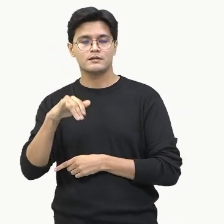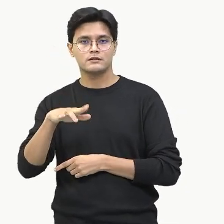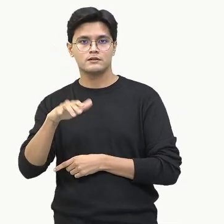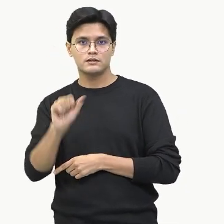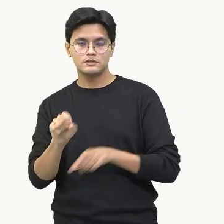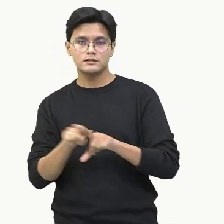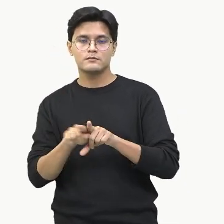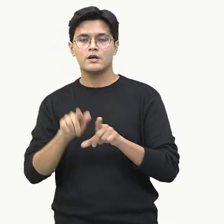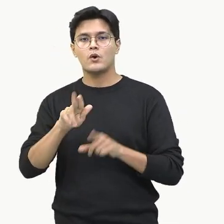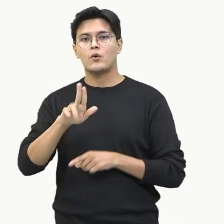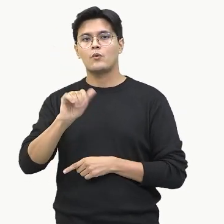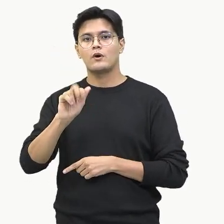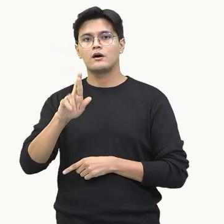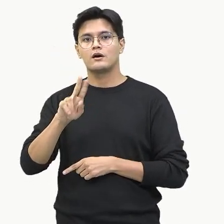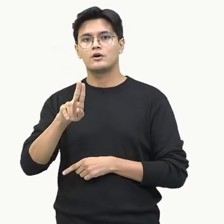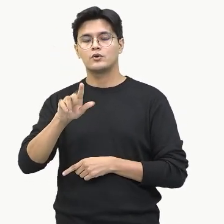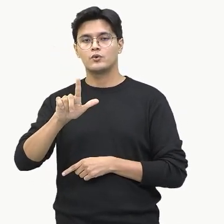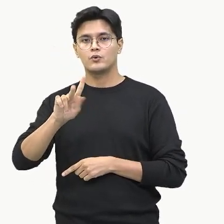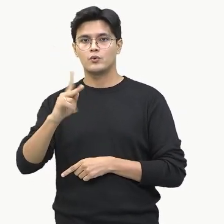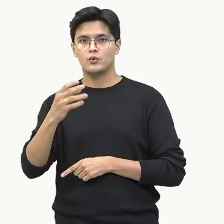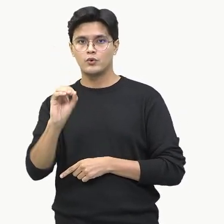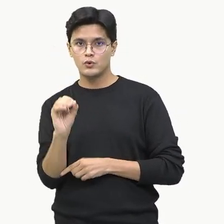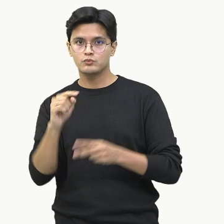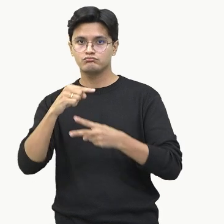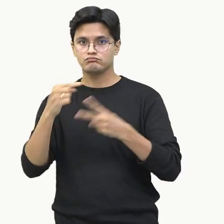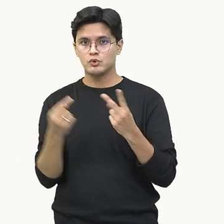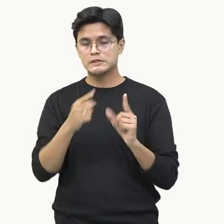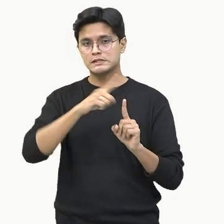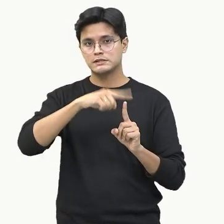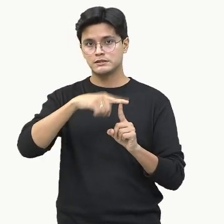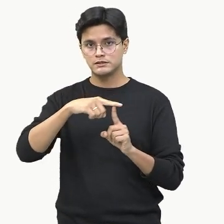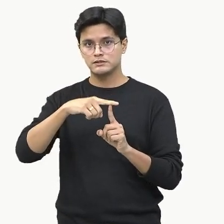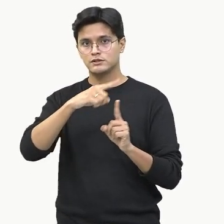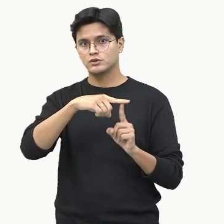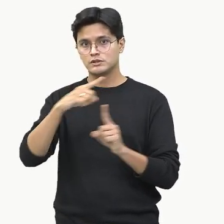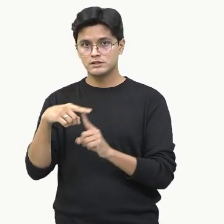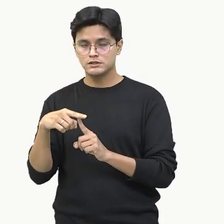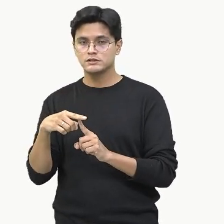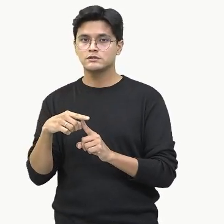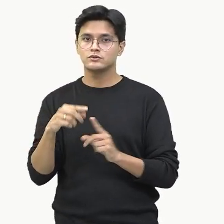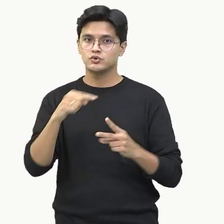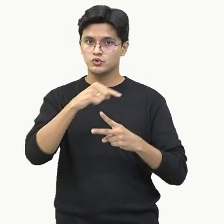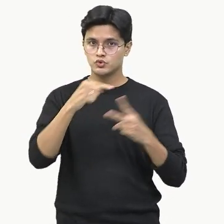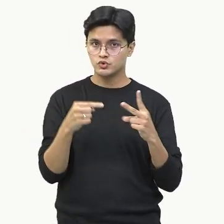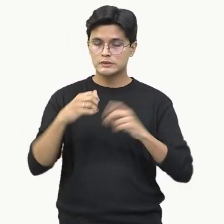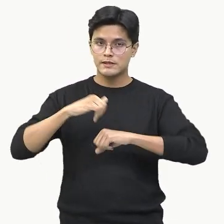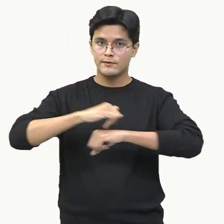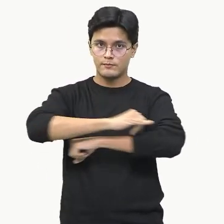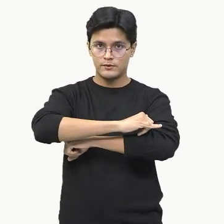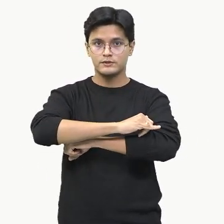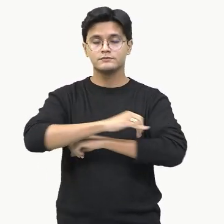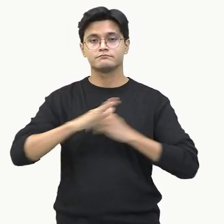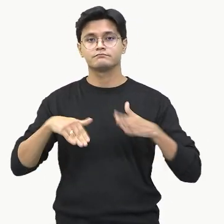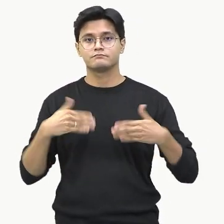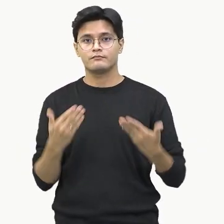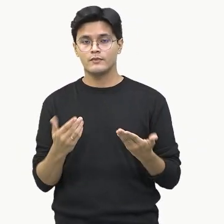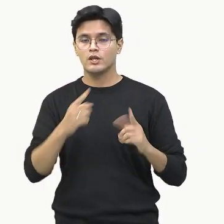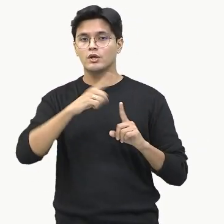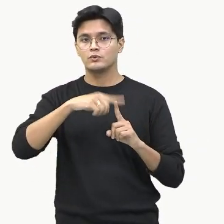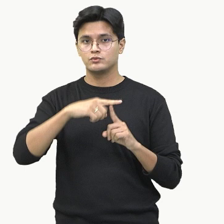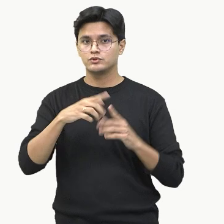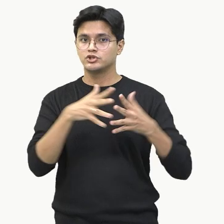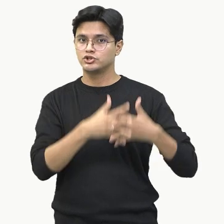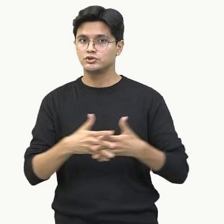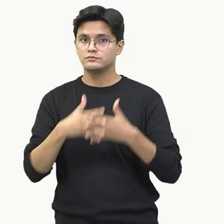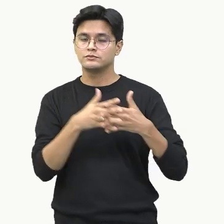destaque para esses dois tipos de eh para esses dois aer na verdade né então esse tipo de transporte ou